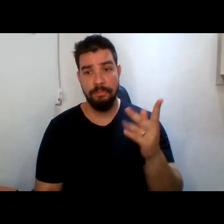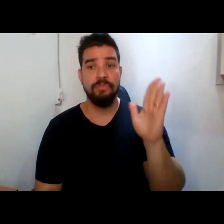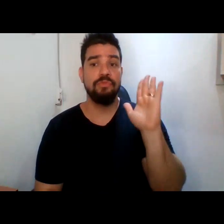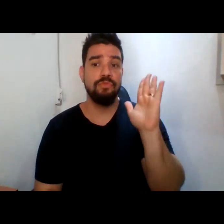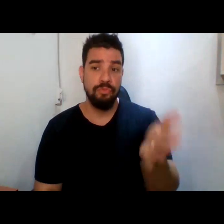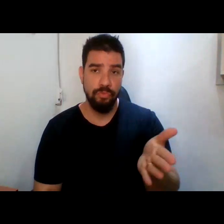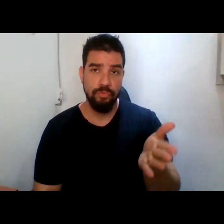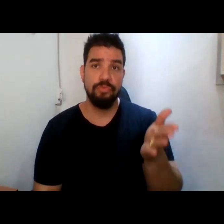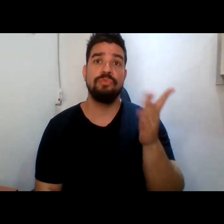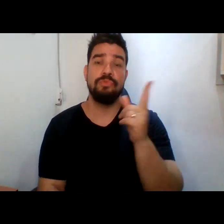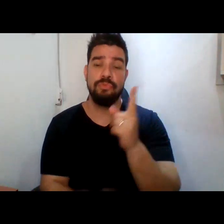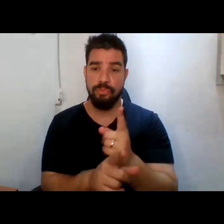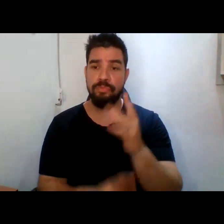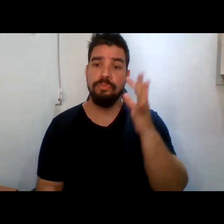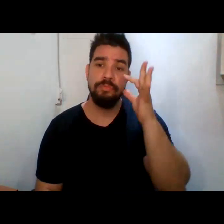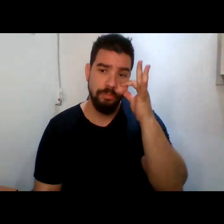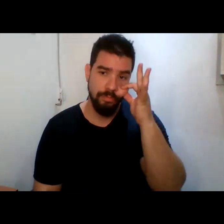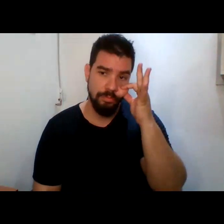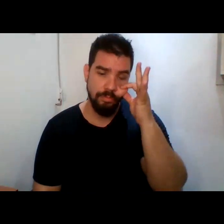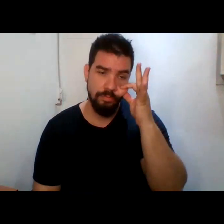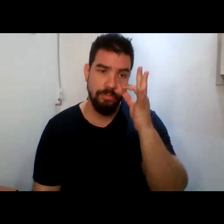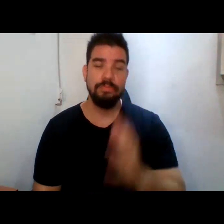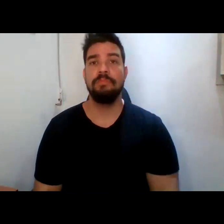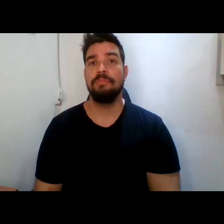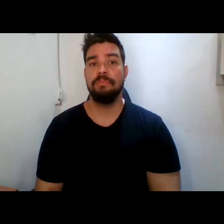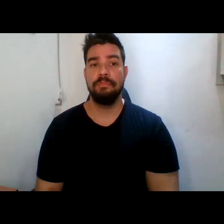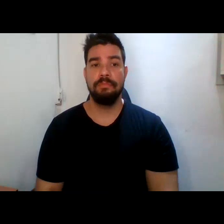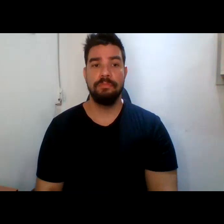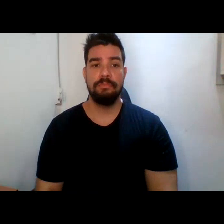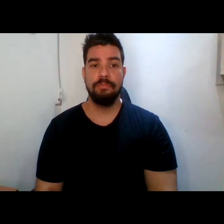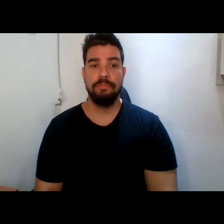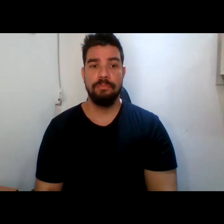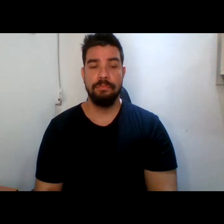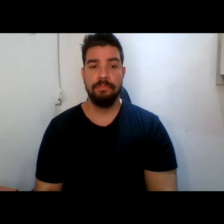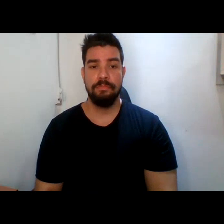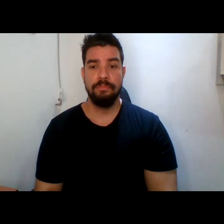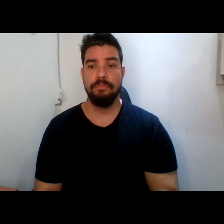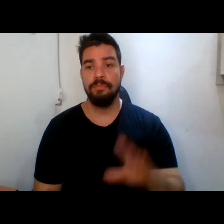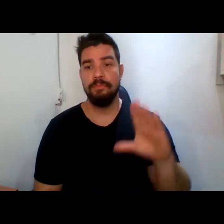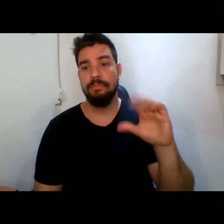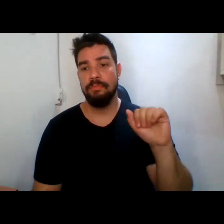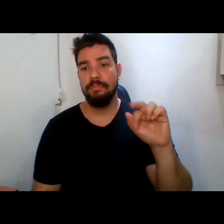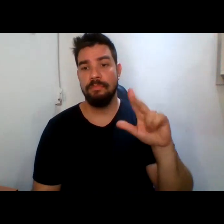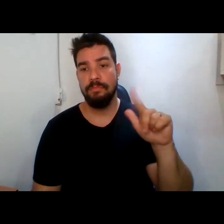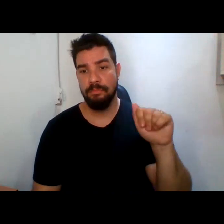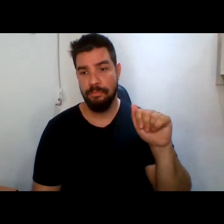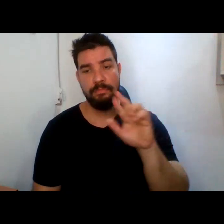nada, dia 19, tá bom? Tô vendo aqui a Carla.